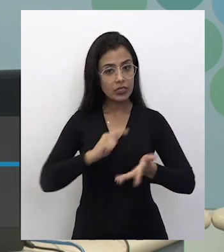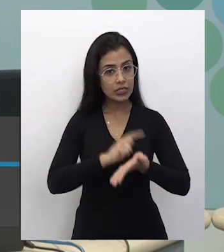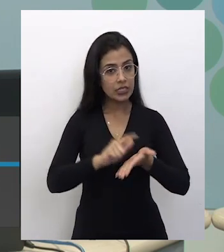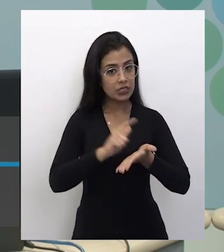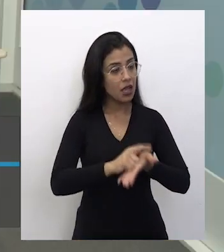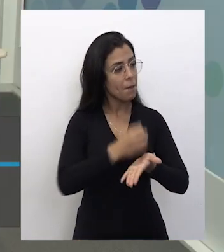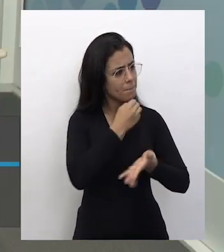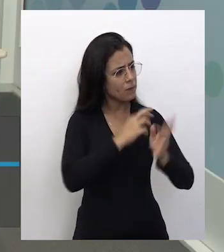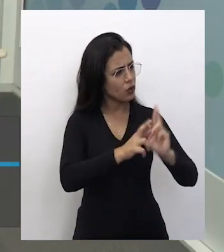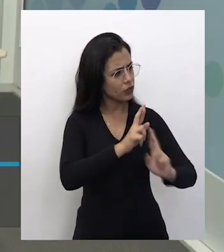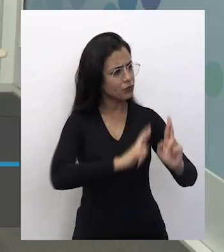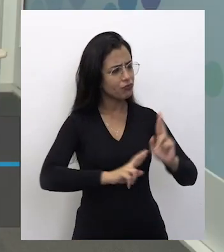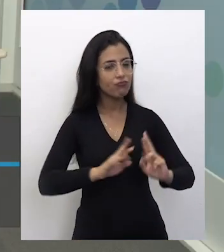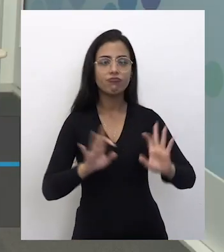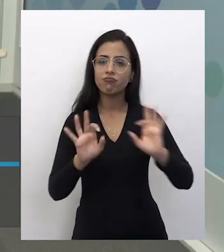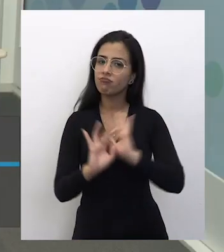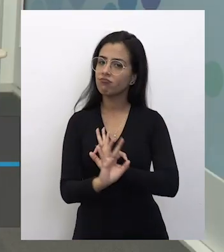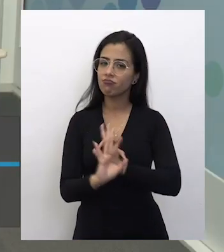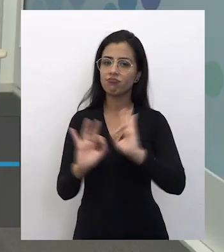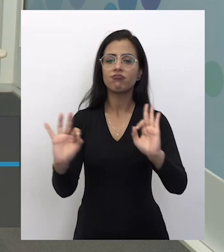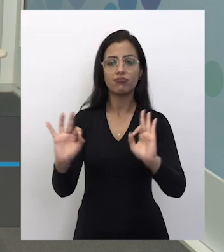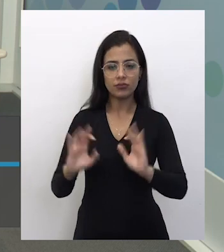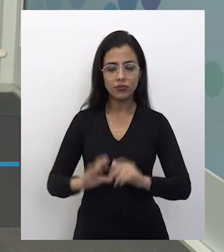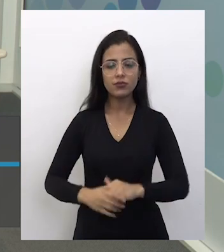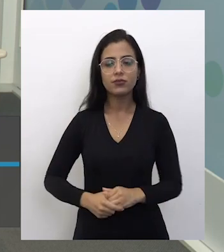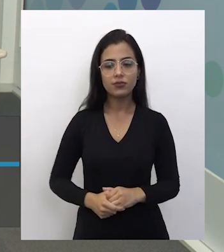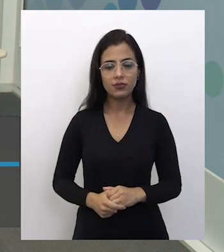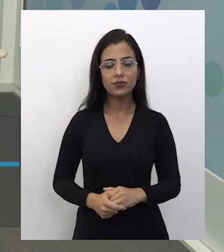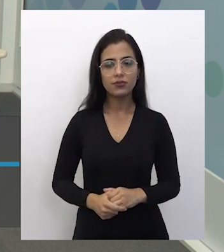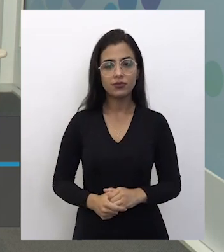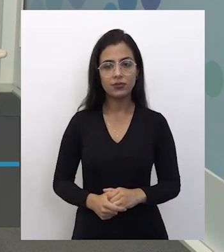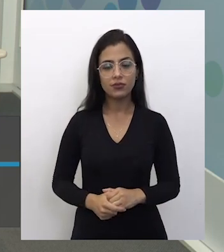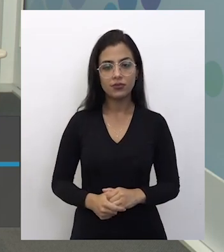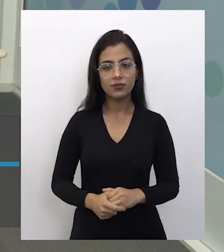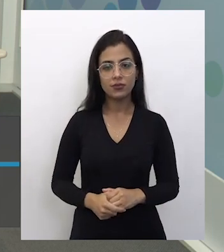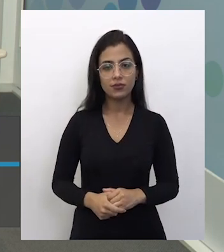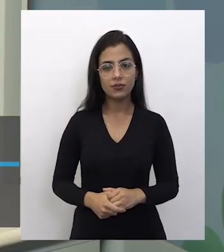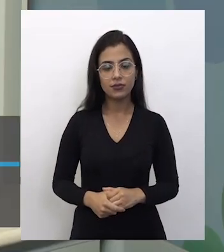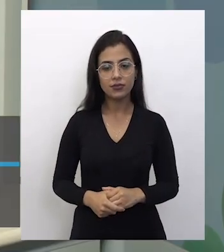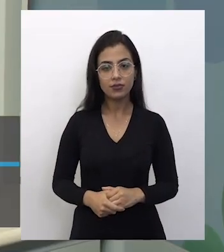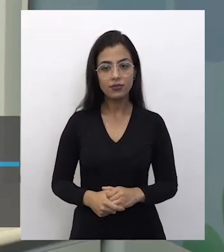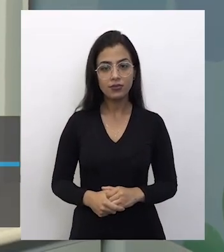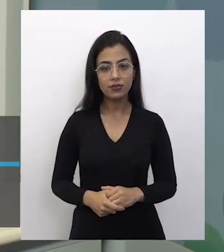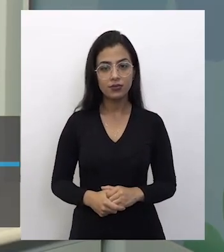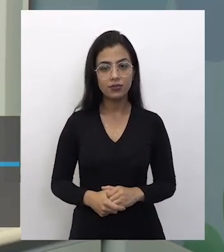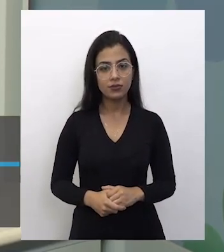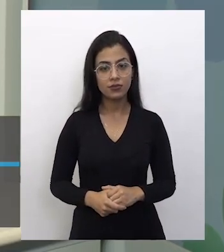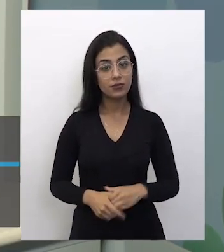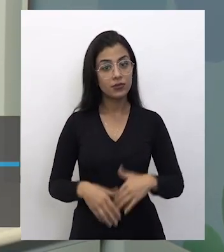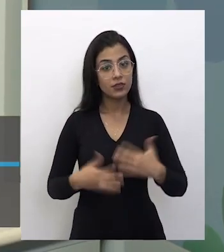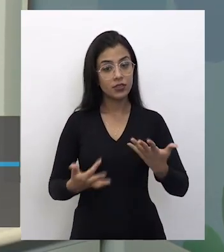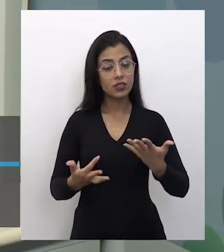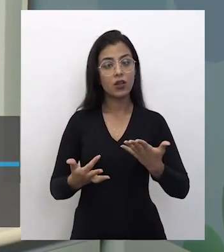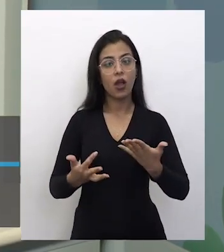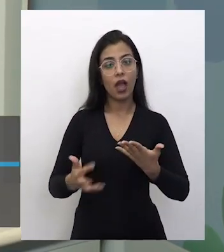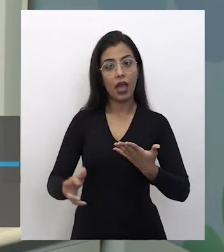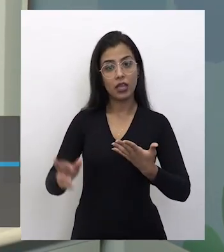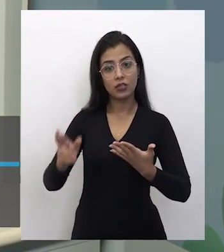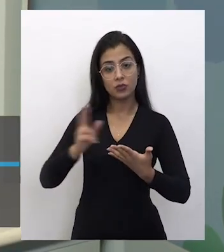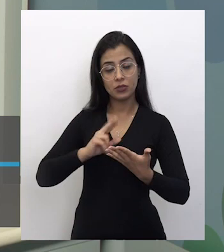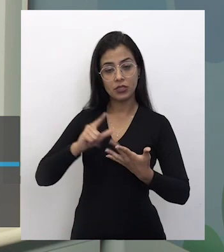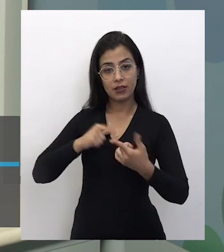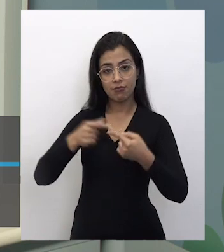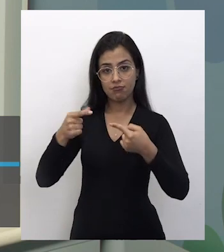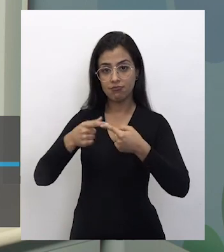Boas respostas, né, Pro? Ótimo. Então, assim, como a resposta ela deixa na parte já abrangente aí para